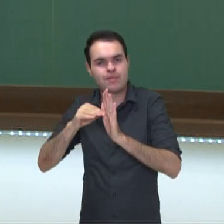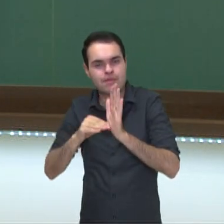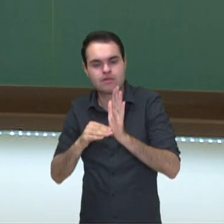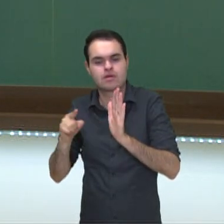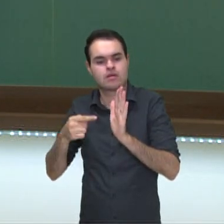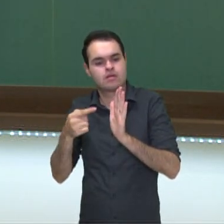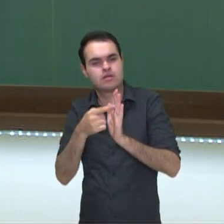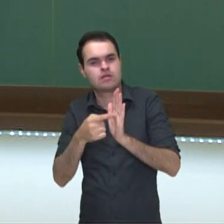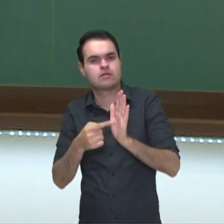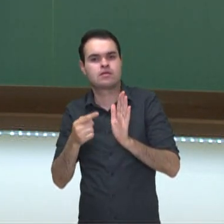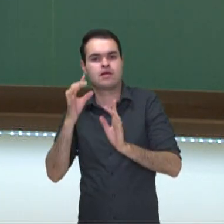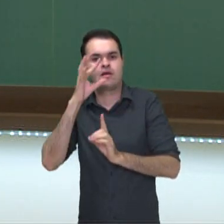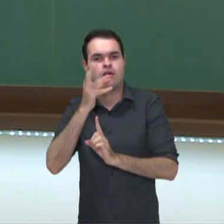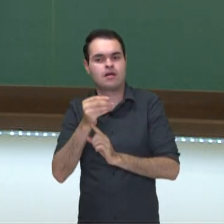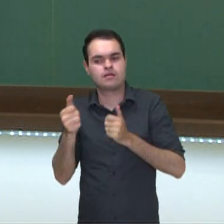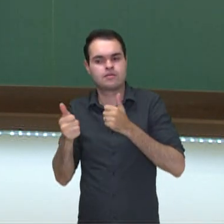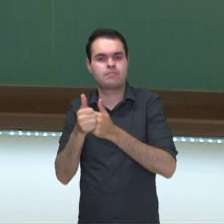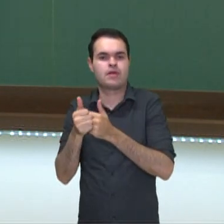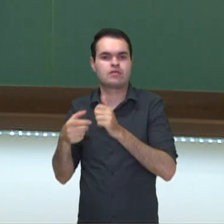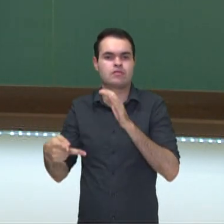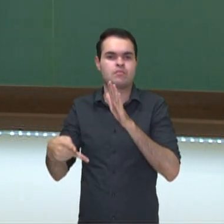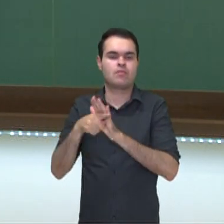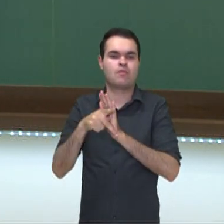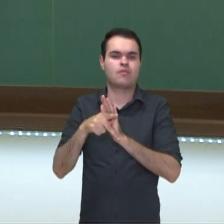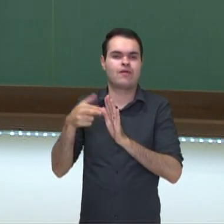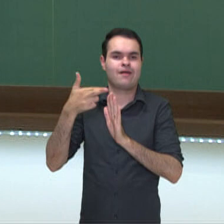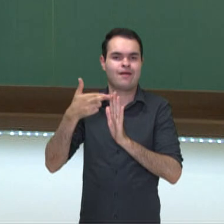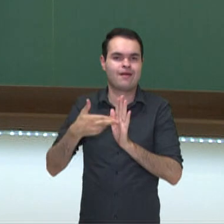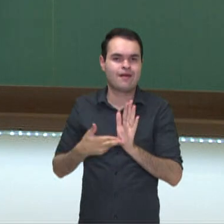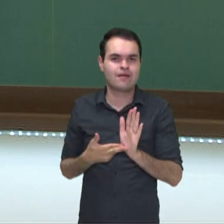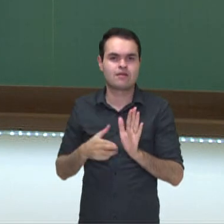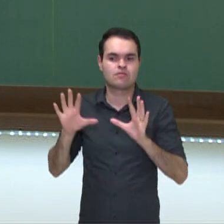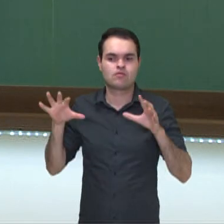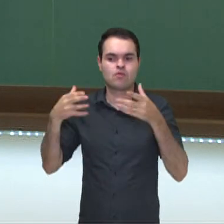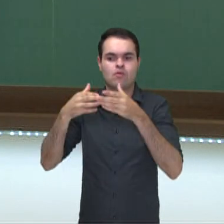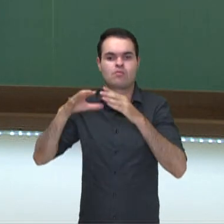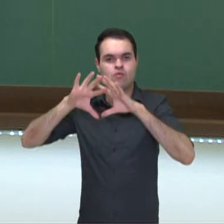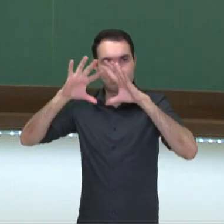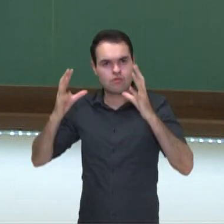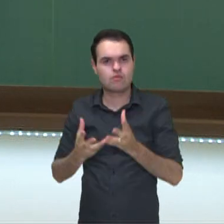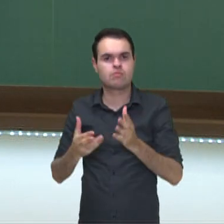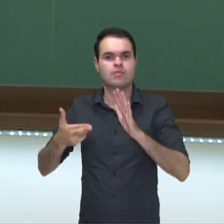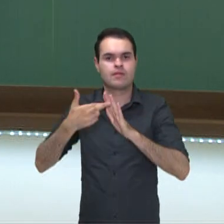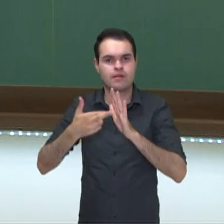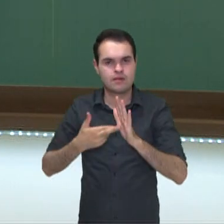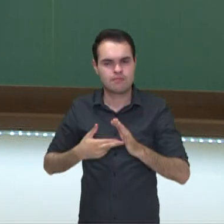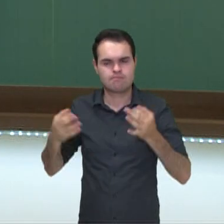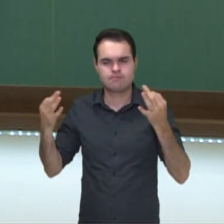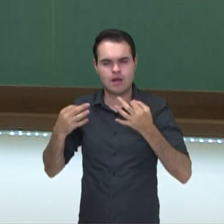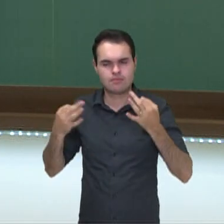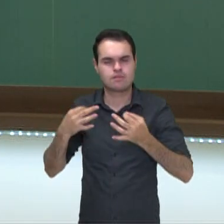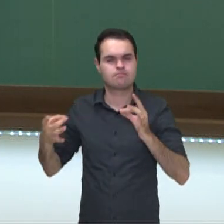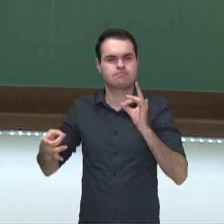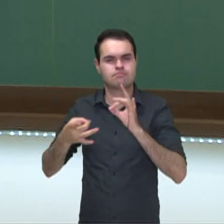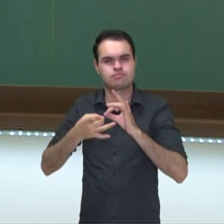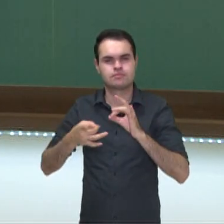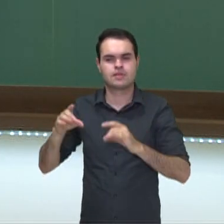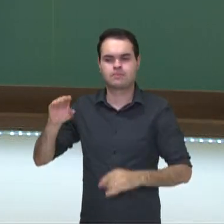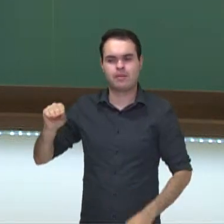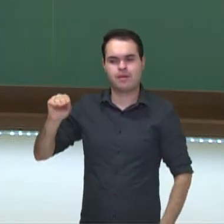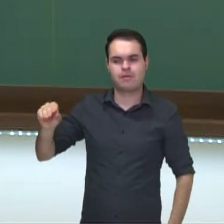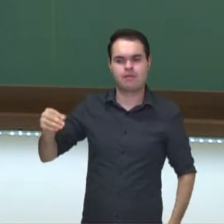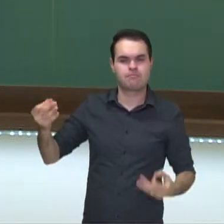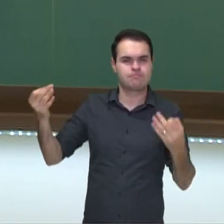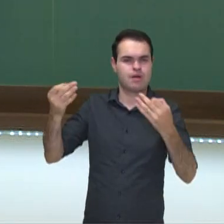arte, ela se aproxima dessa ideia de regras, um conjunto de regras precisas para falar